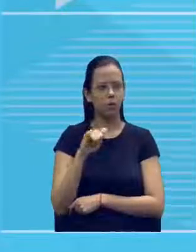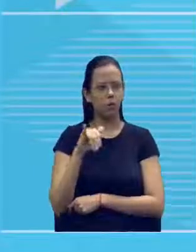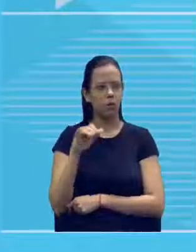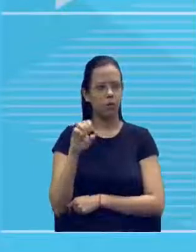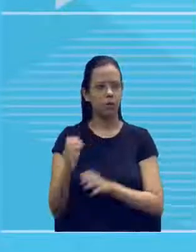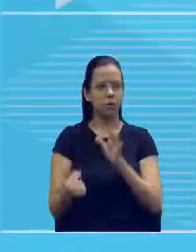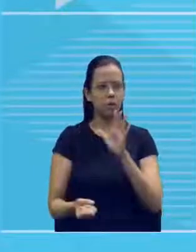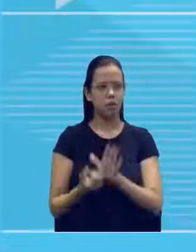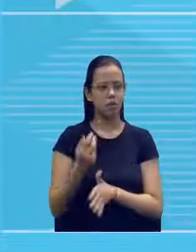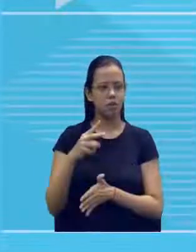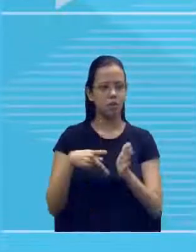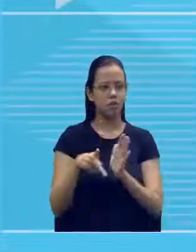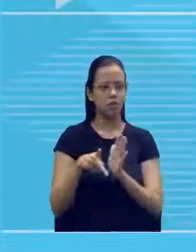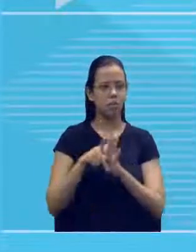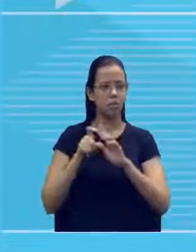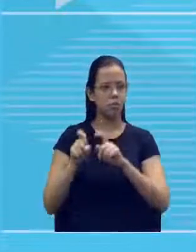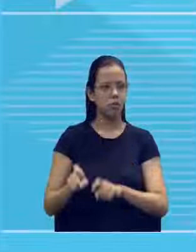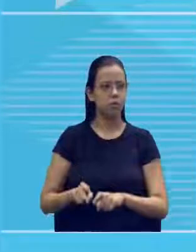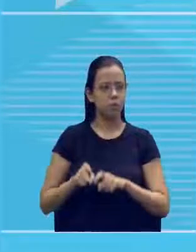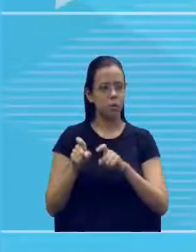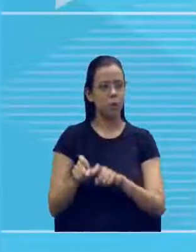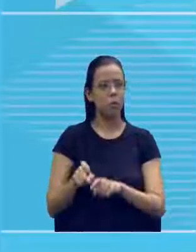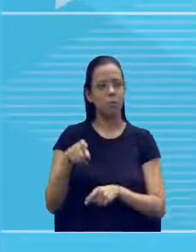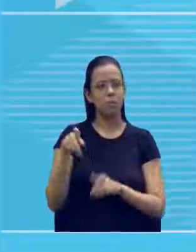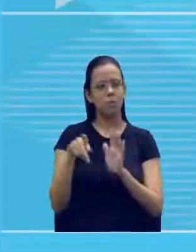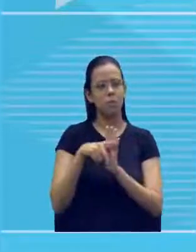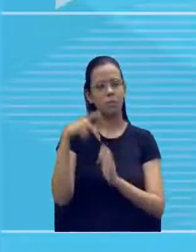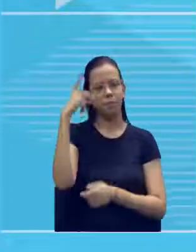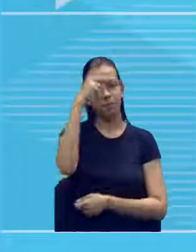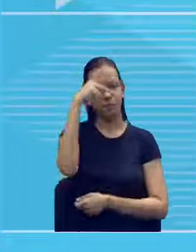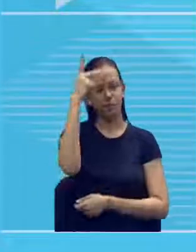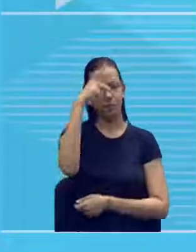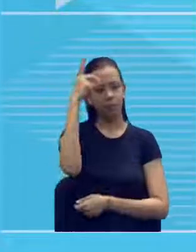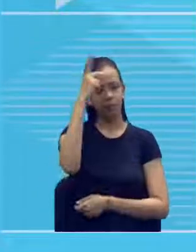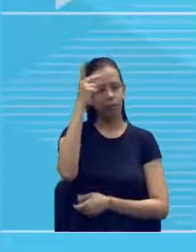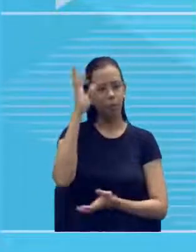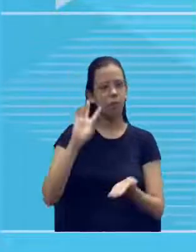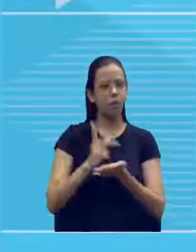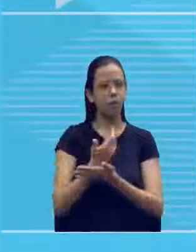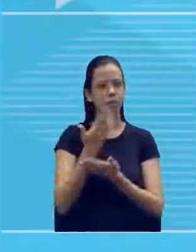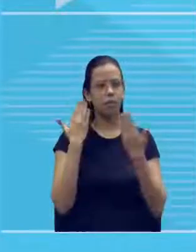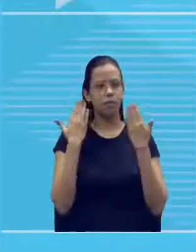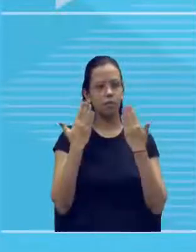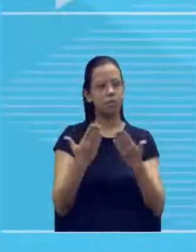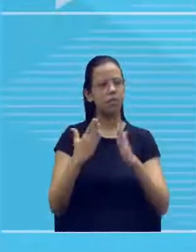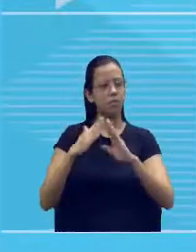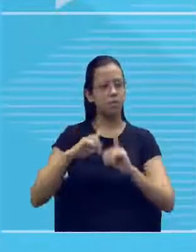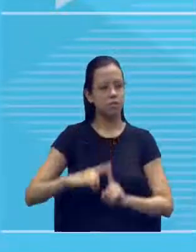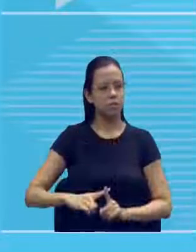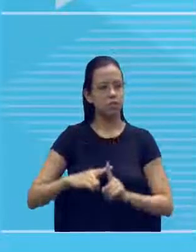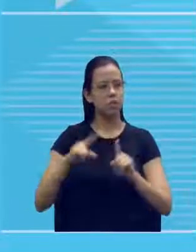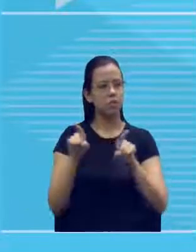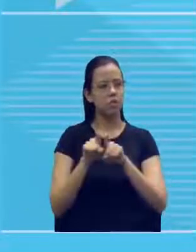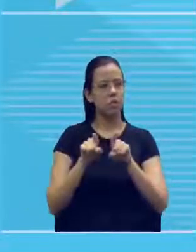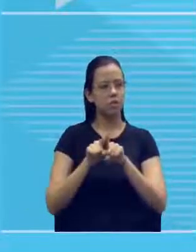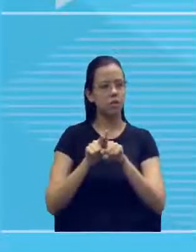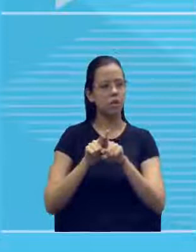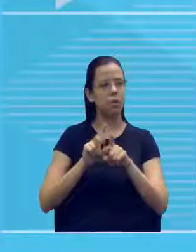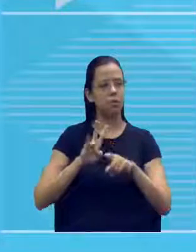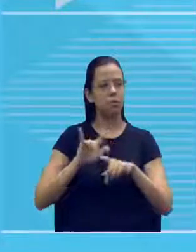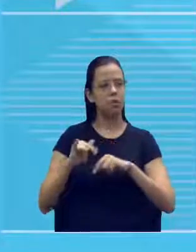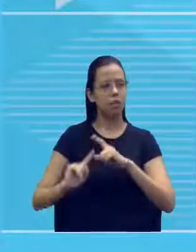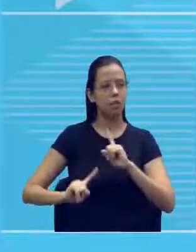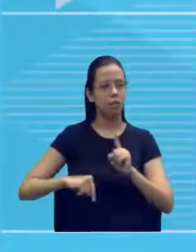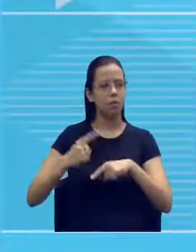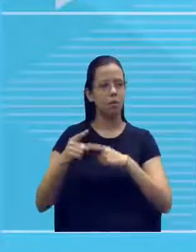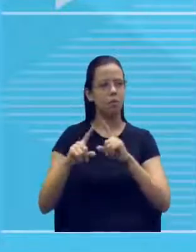Originada nas danças de camponeses poloneses que aconteciam na frente das igrejas e que vai